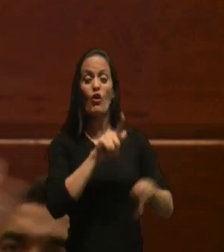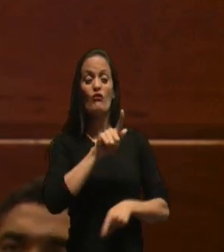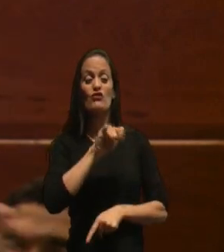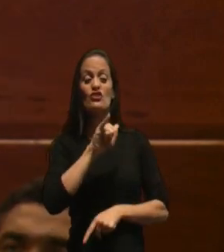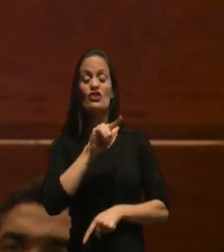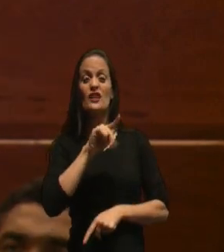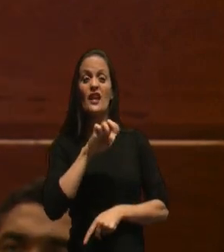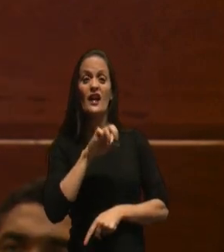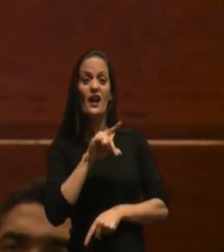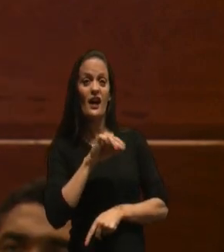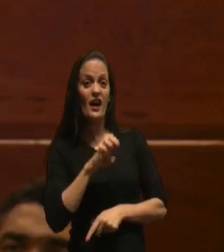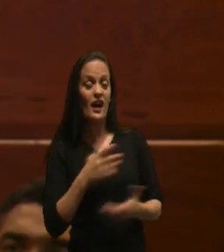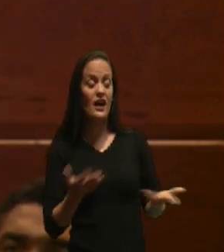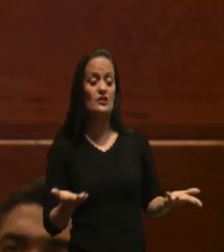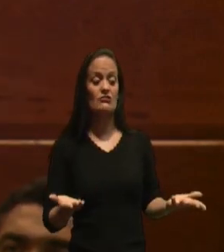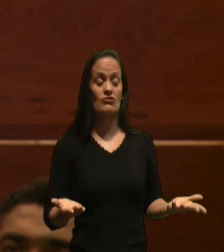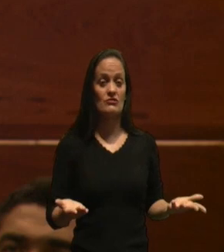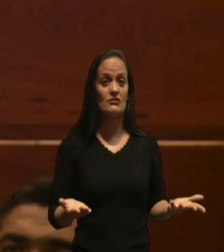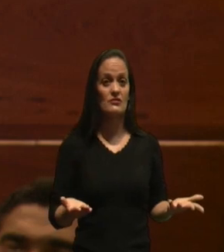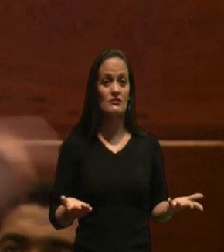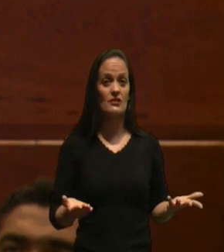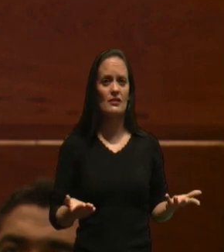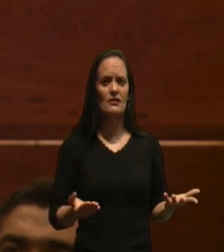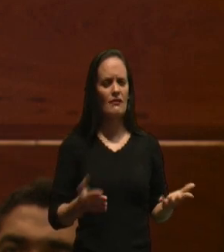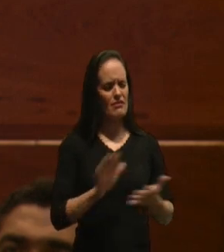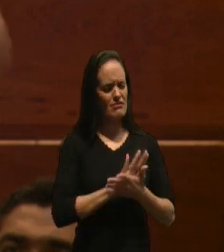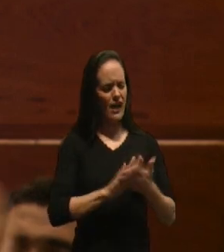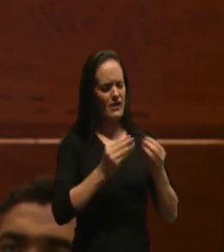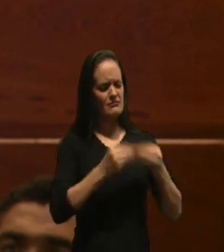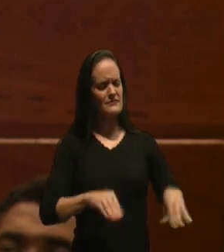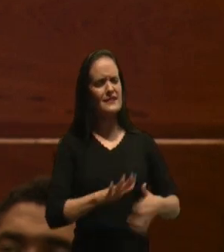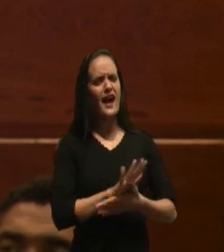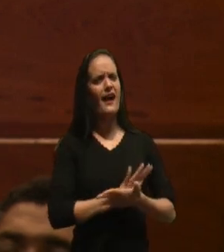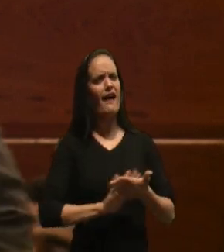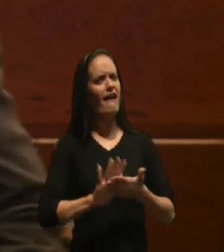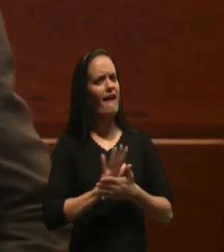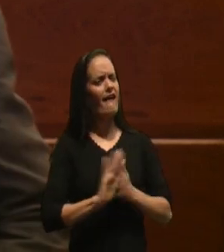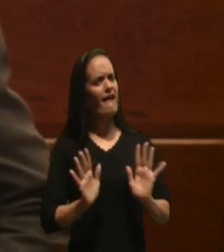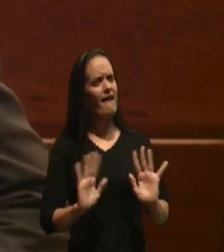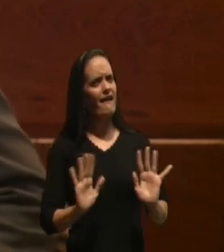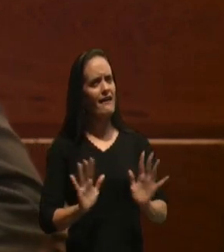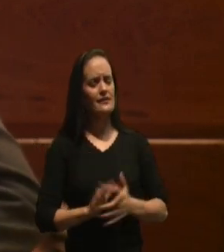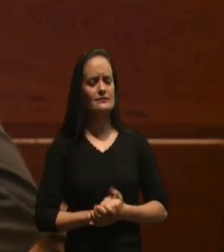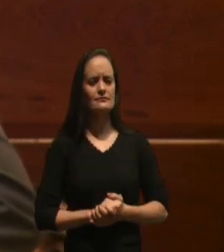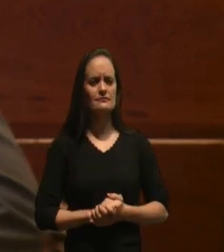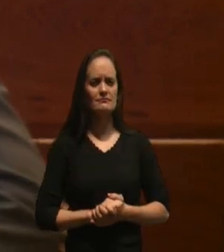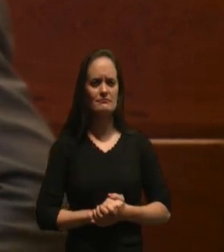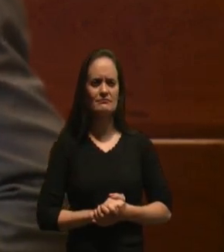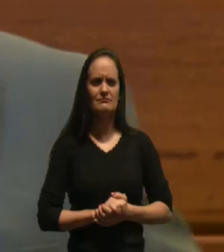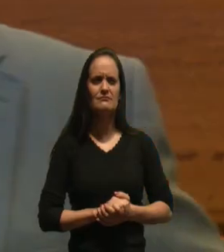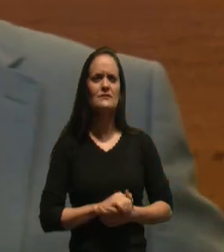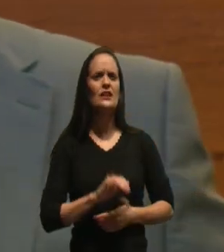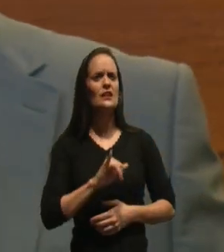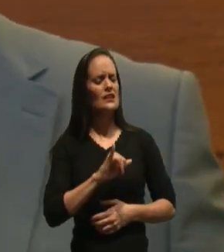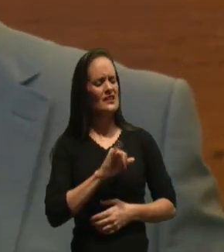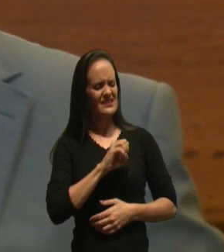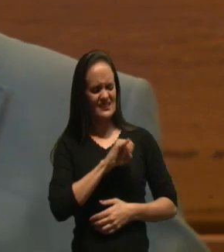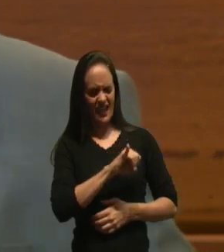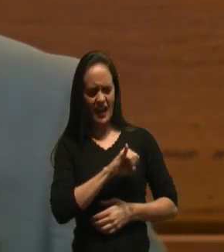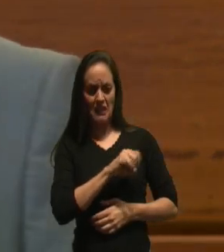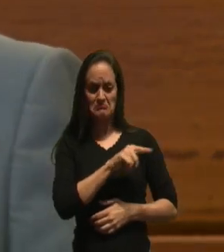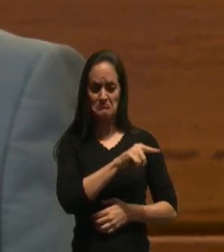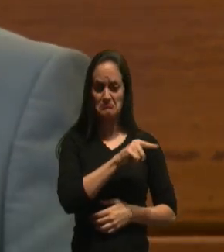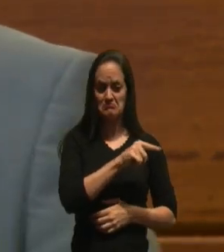muito tempo não me prejudica, mas eles me devem alguma coisa. Será que, já que você está aqui